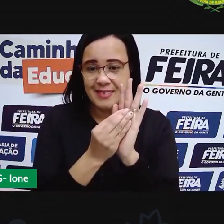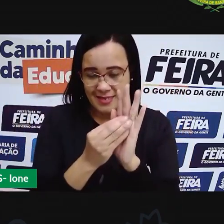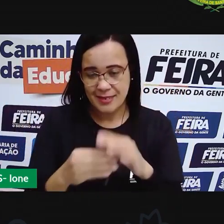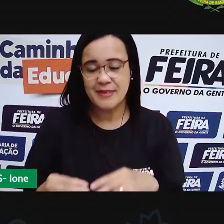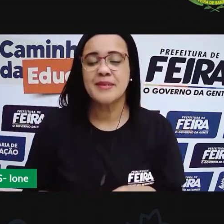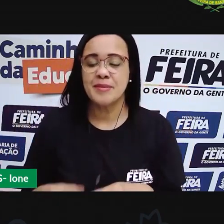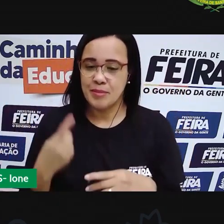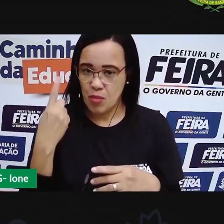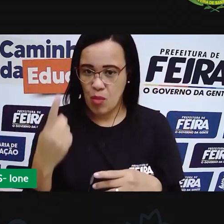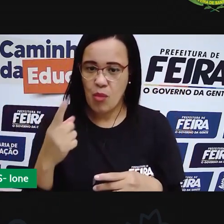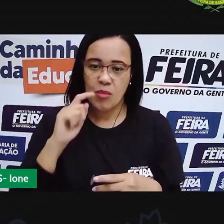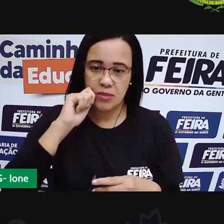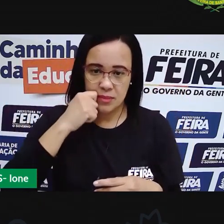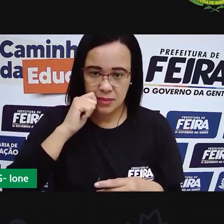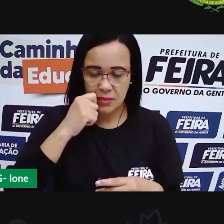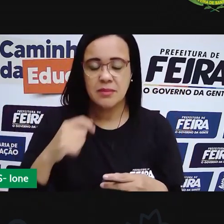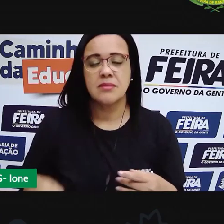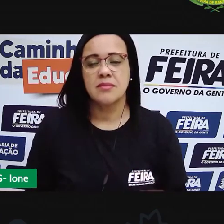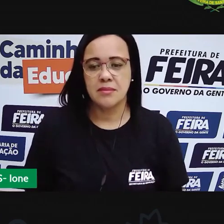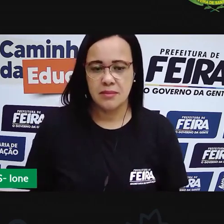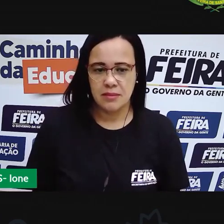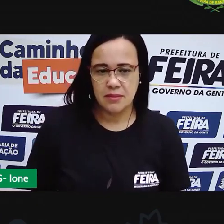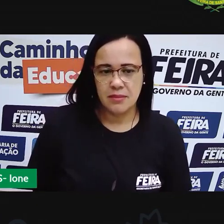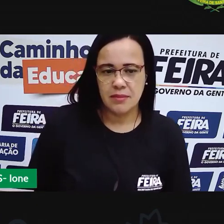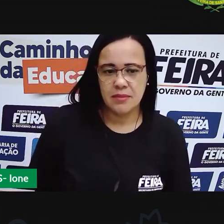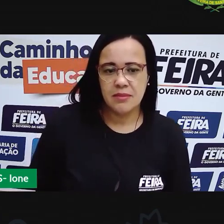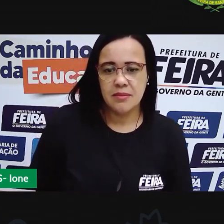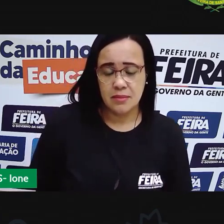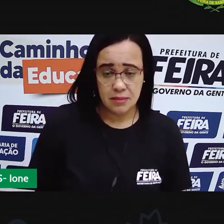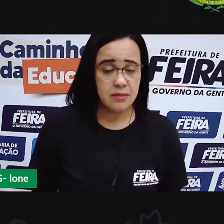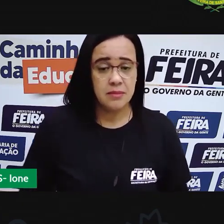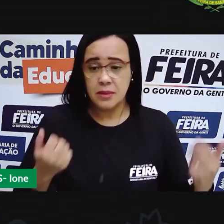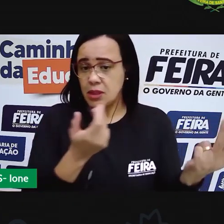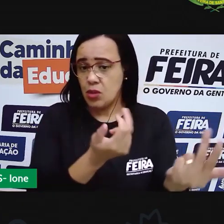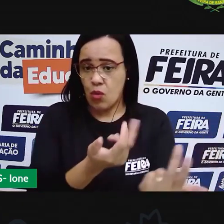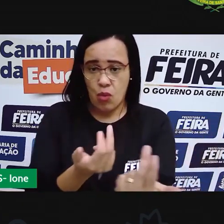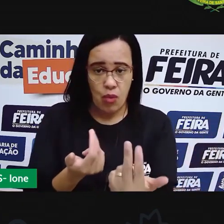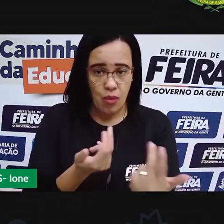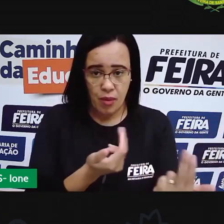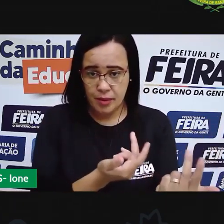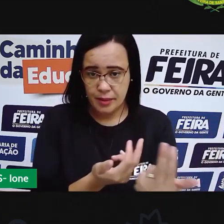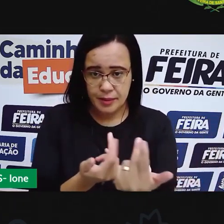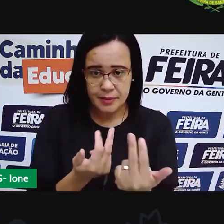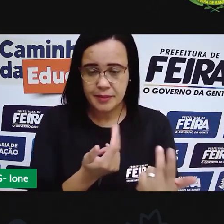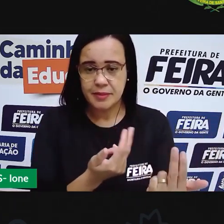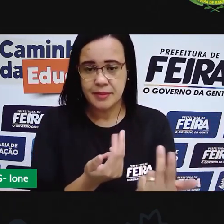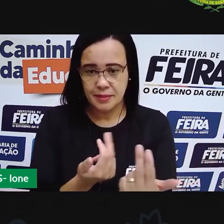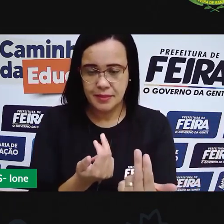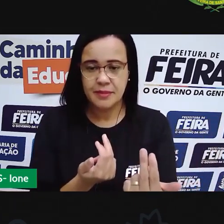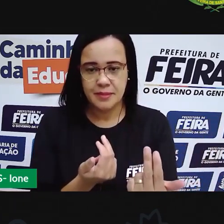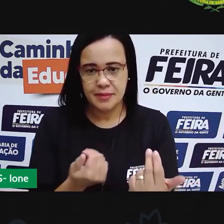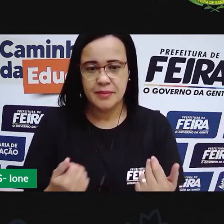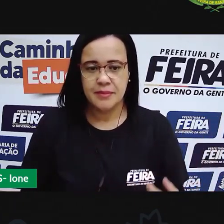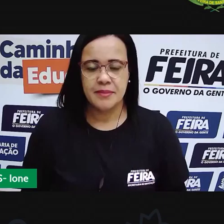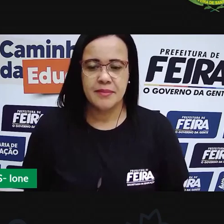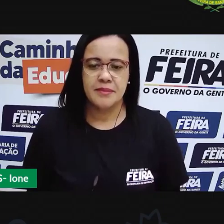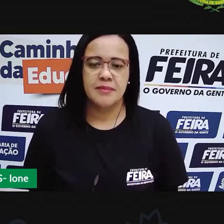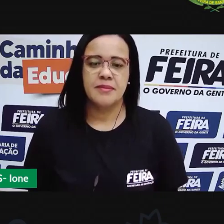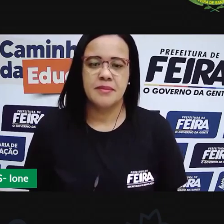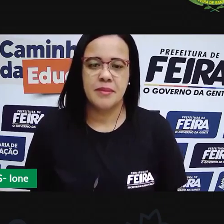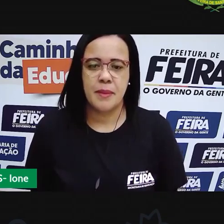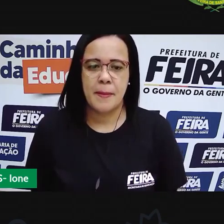um, dois, três palitos. Para formar um quadrado, nós precisamos de